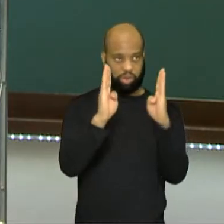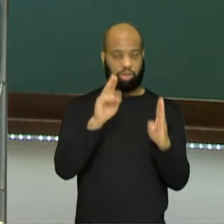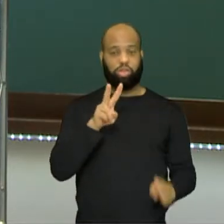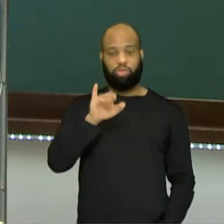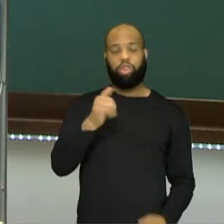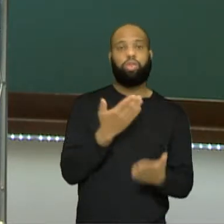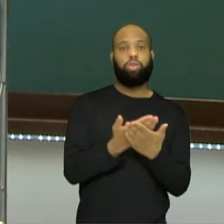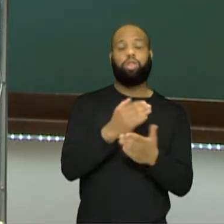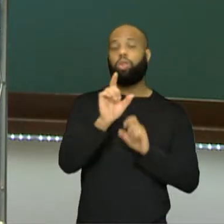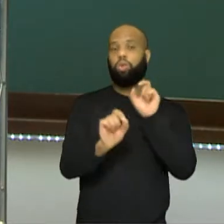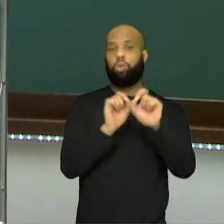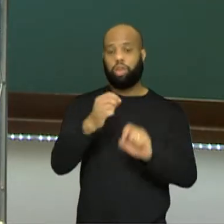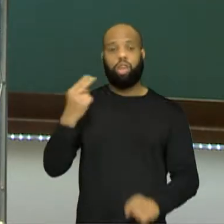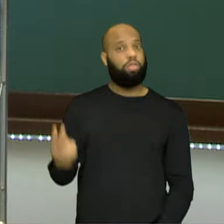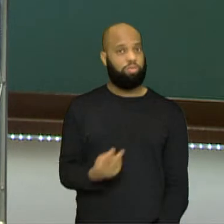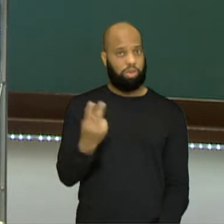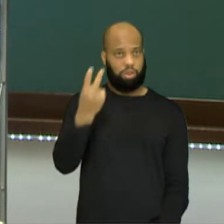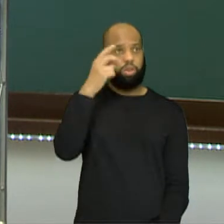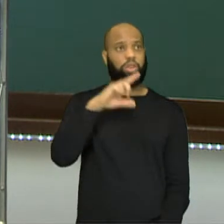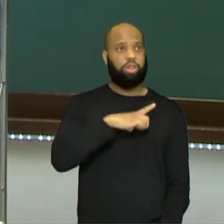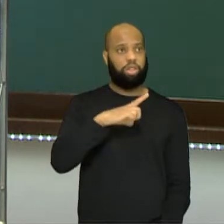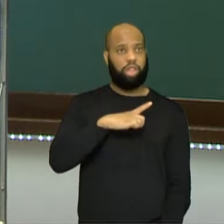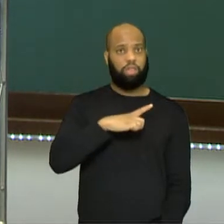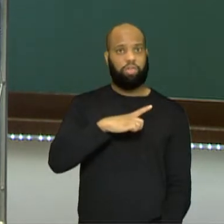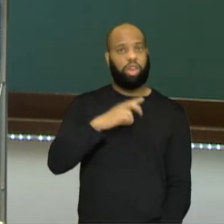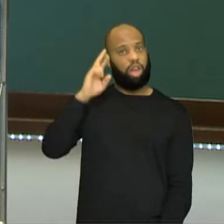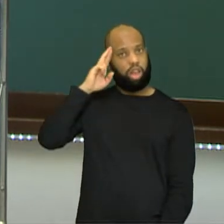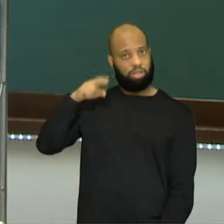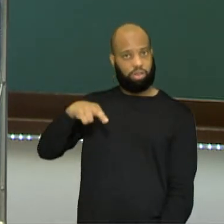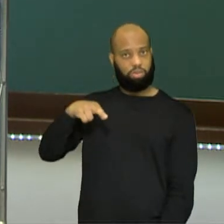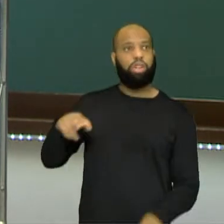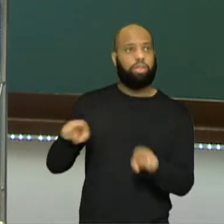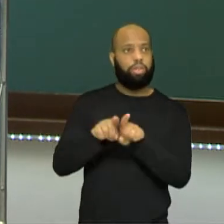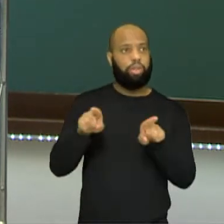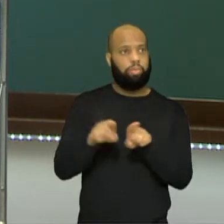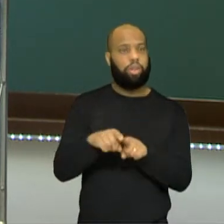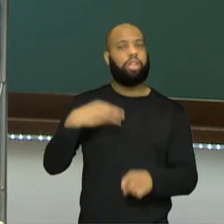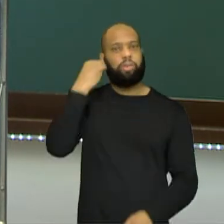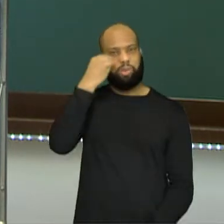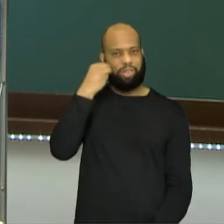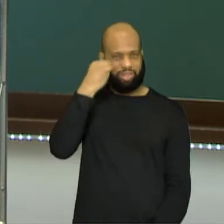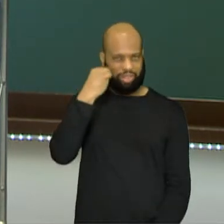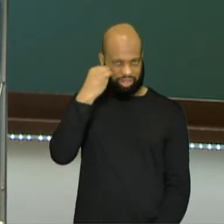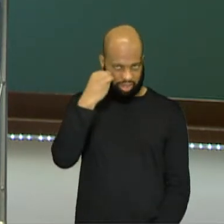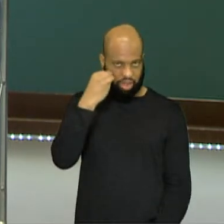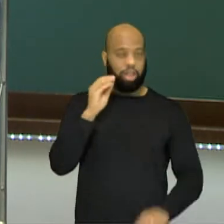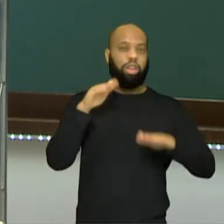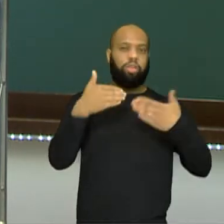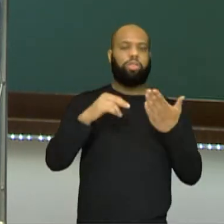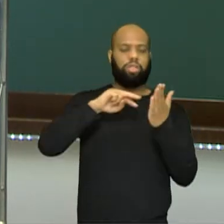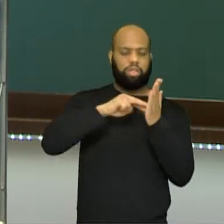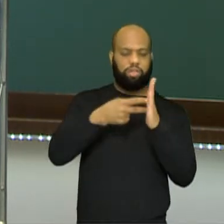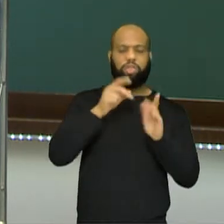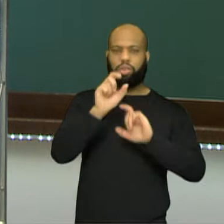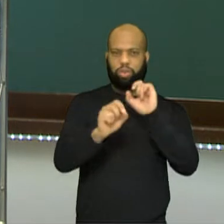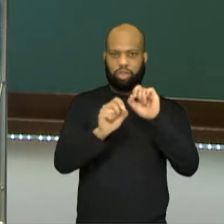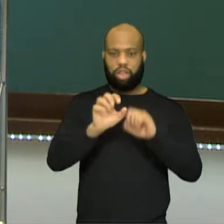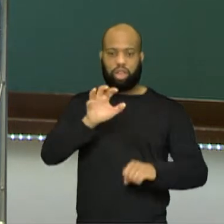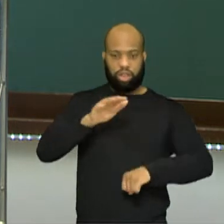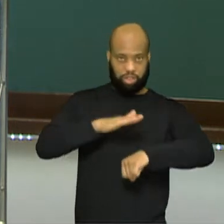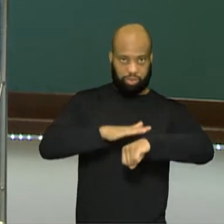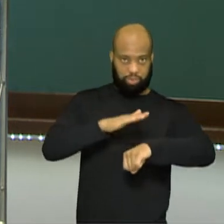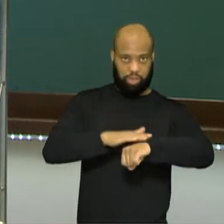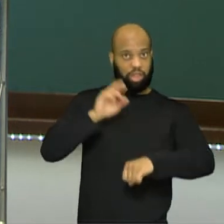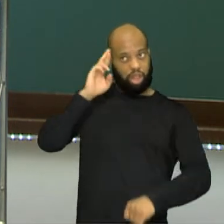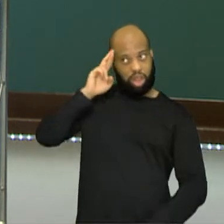ver uma valorização da racionalidade e da experimentação. Ou seja, nesse momento,